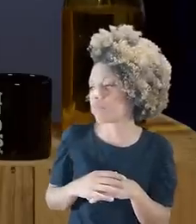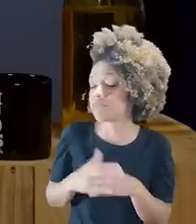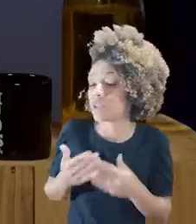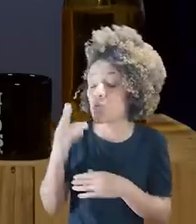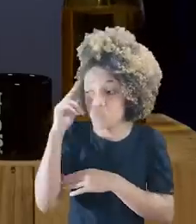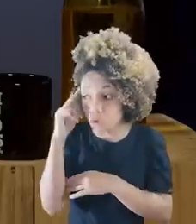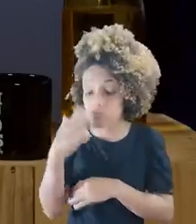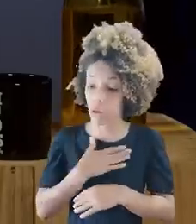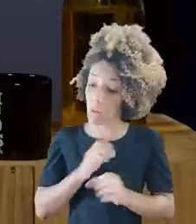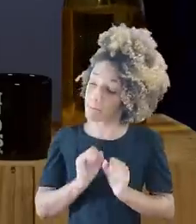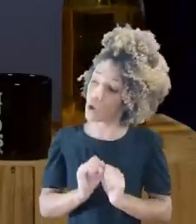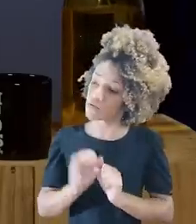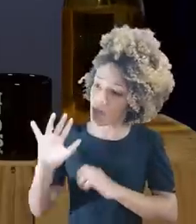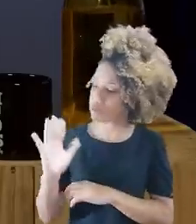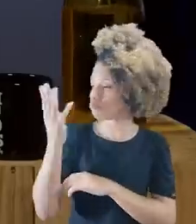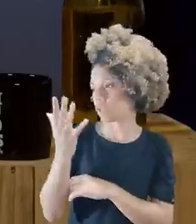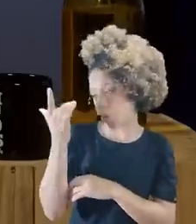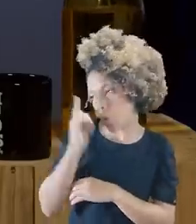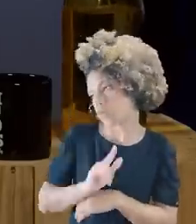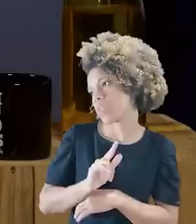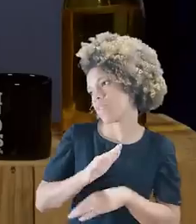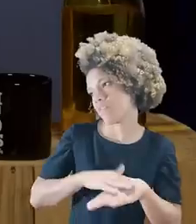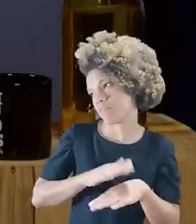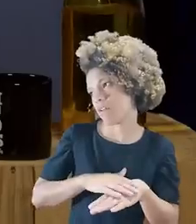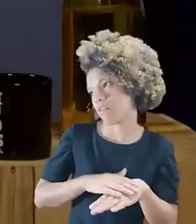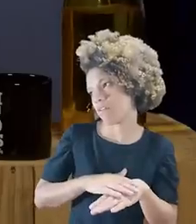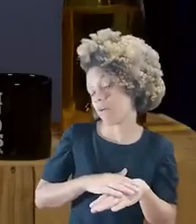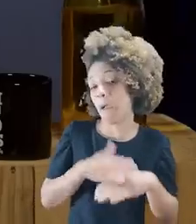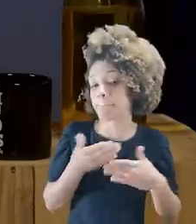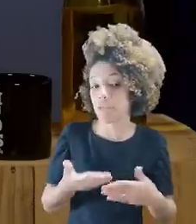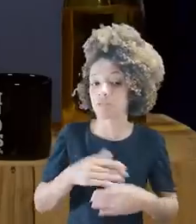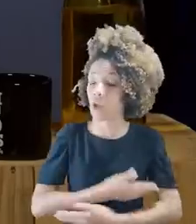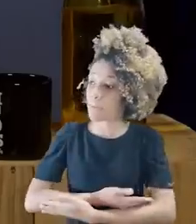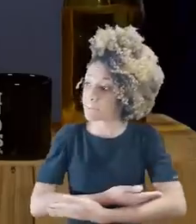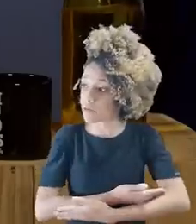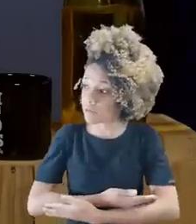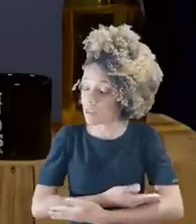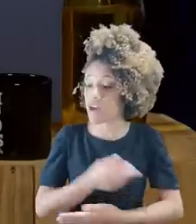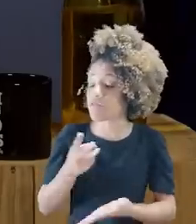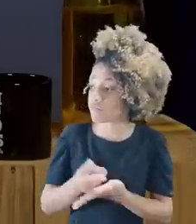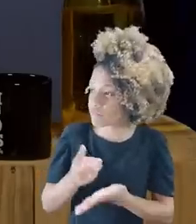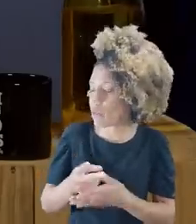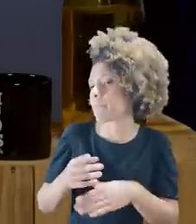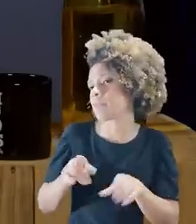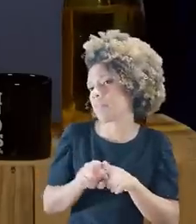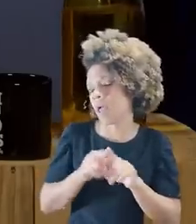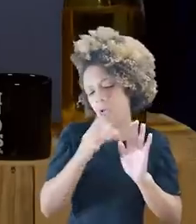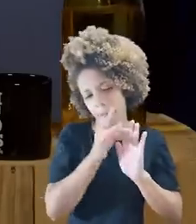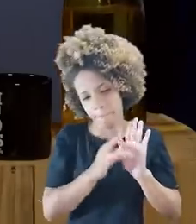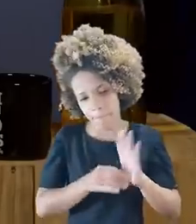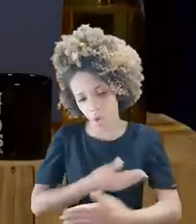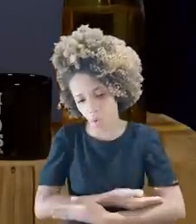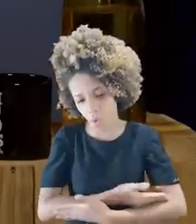são sonhos que eu posso conseguir fazer mesmo com a maternidade fazendo o tempo todo a programação com o meu filho